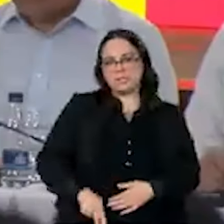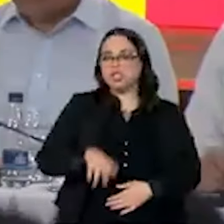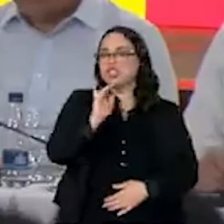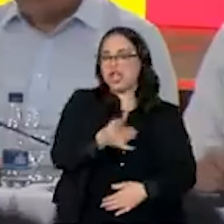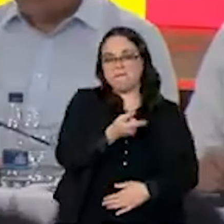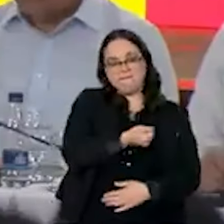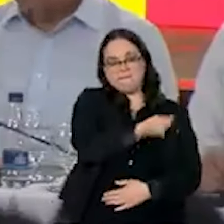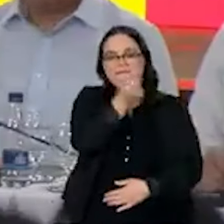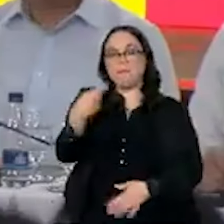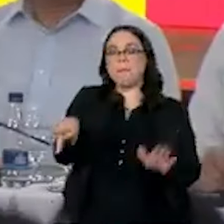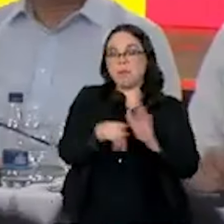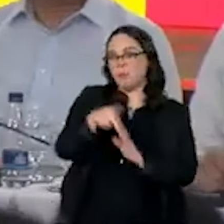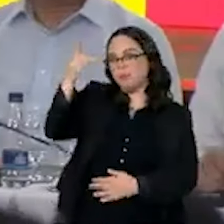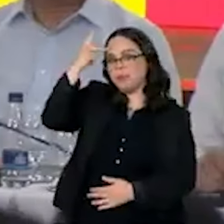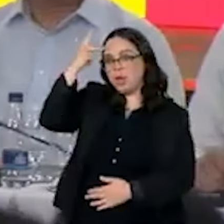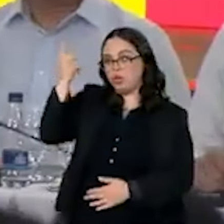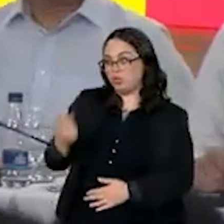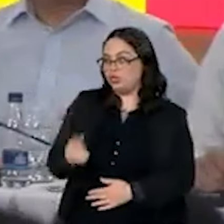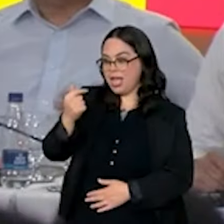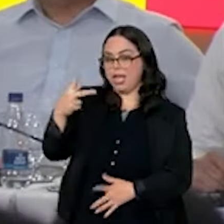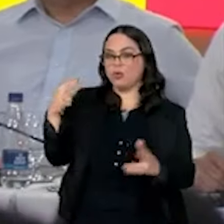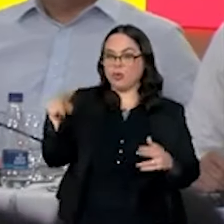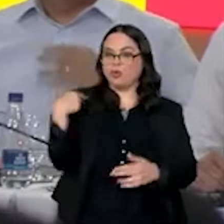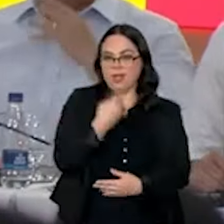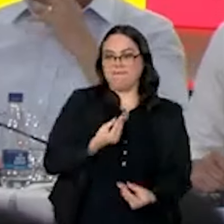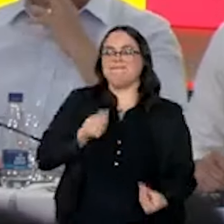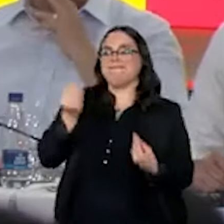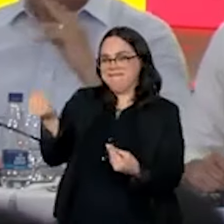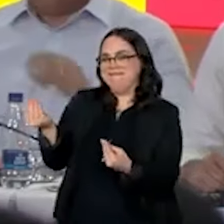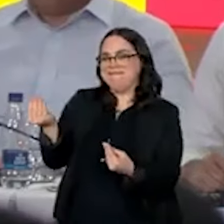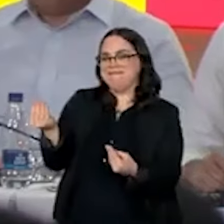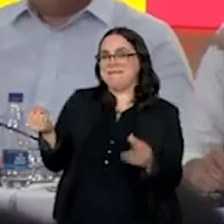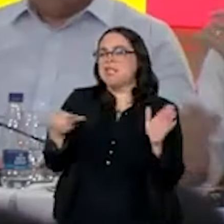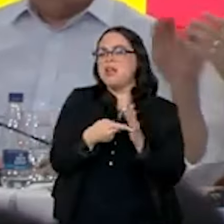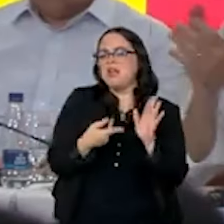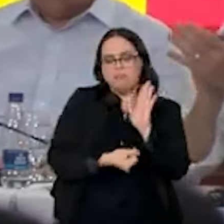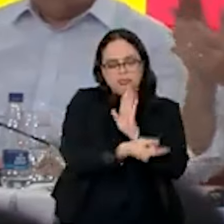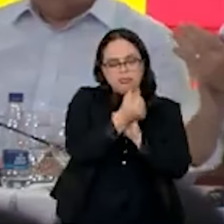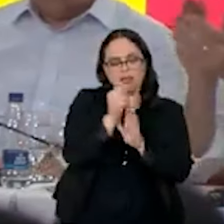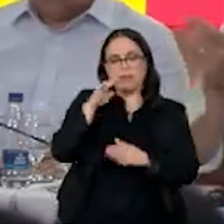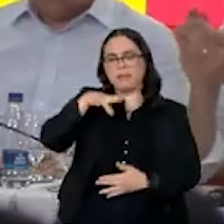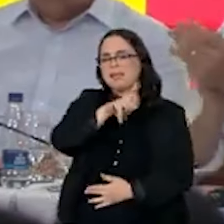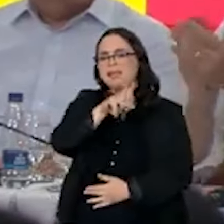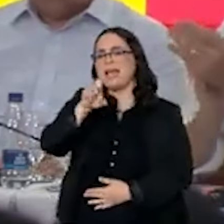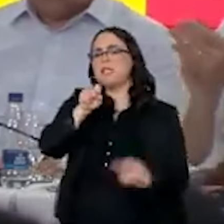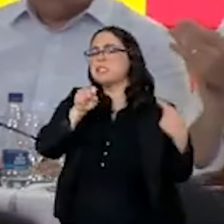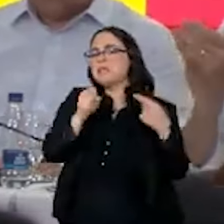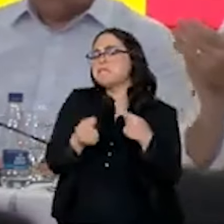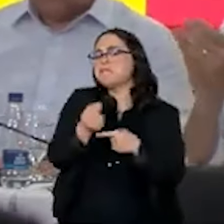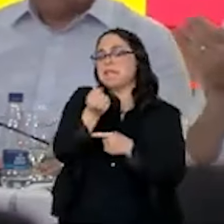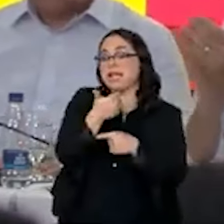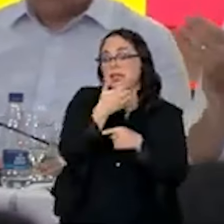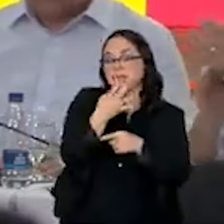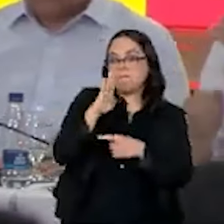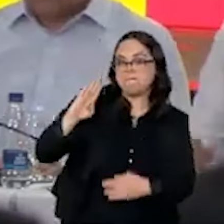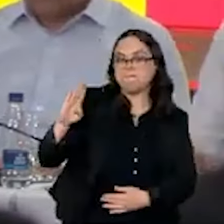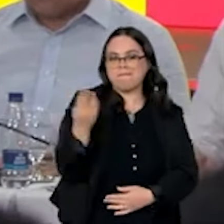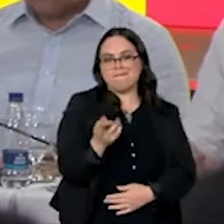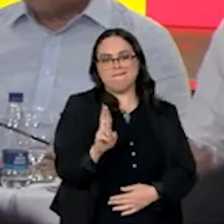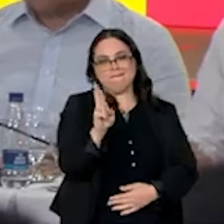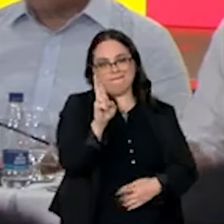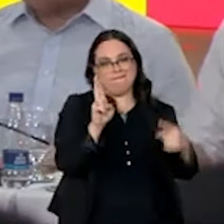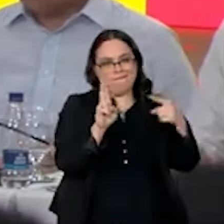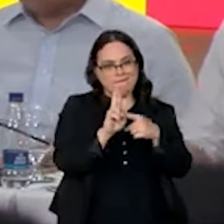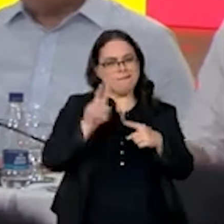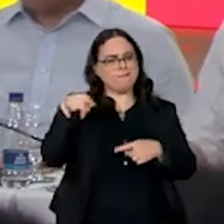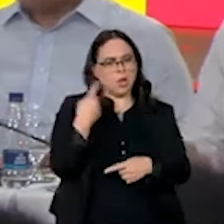deu para o governo do Estado de São Paulo o que nós estamos agora. Só o financiamento do BNDES são 14 bilhões de reais